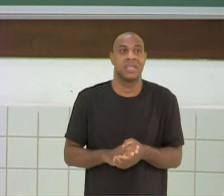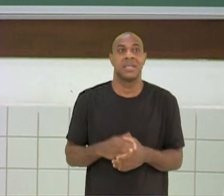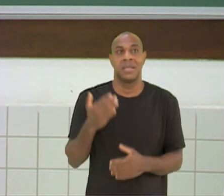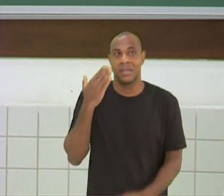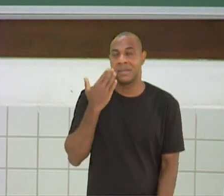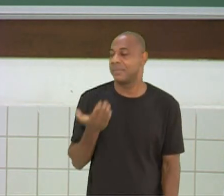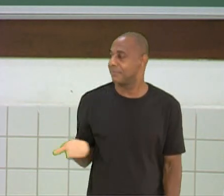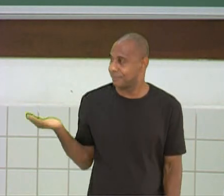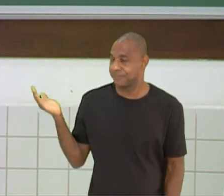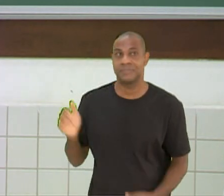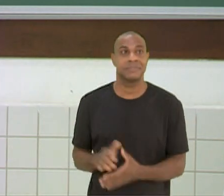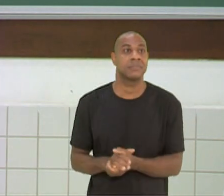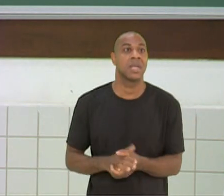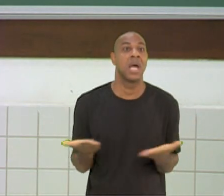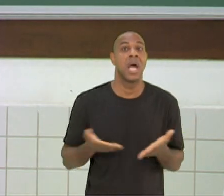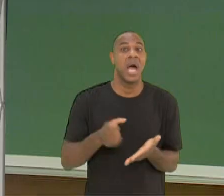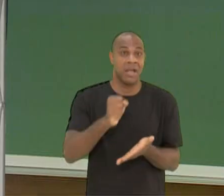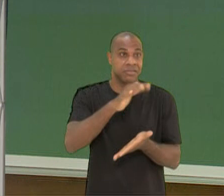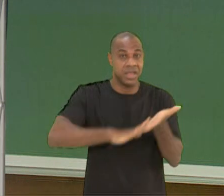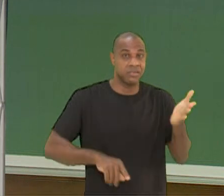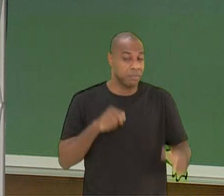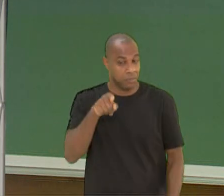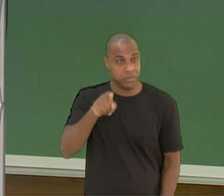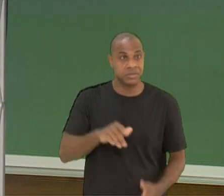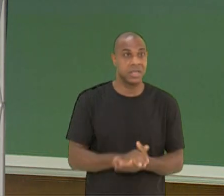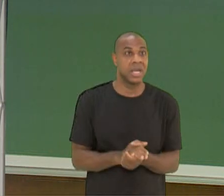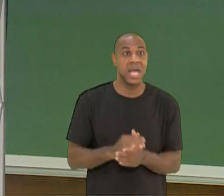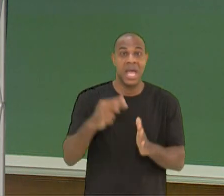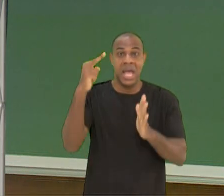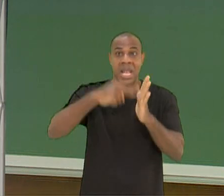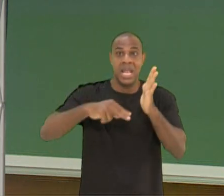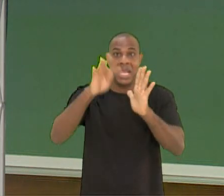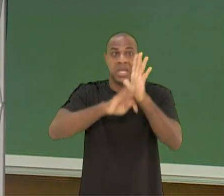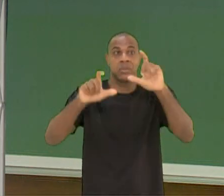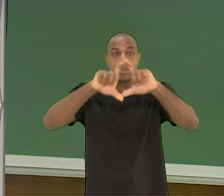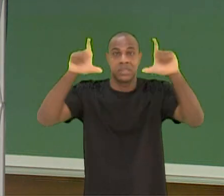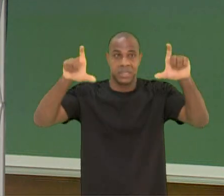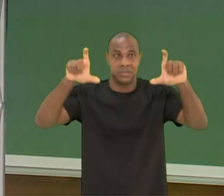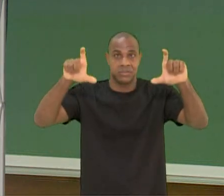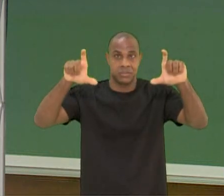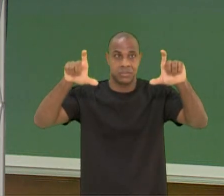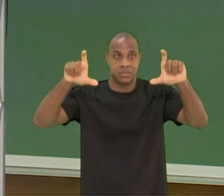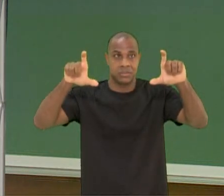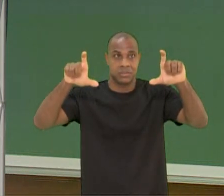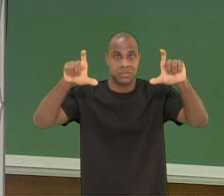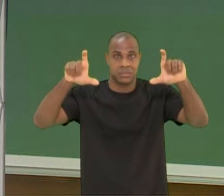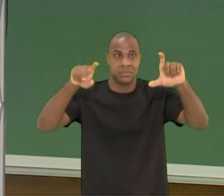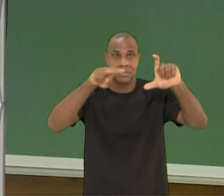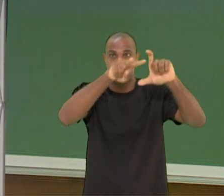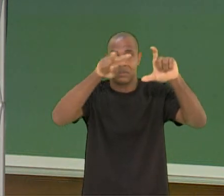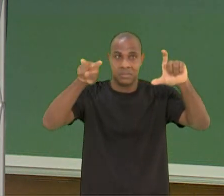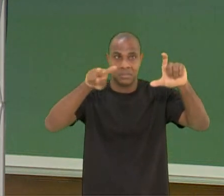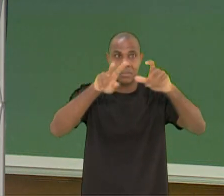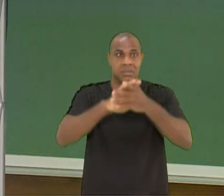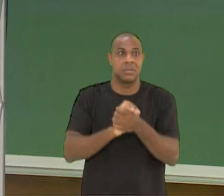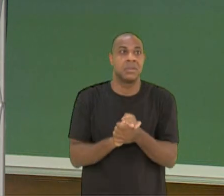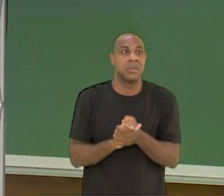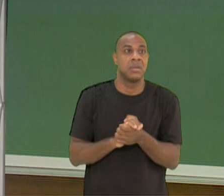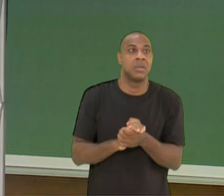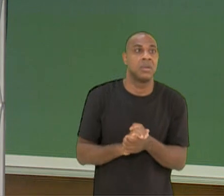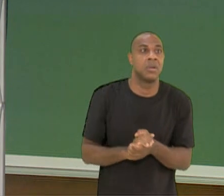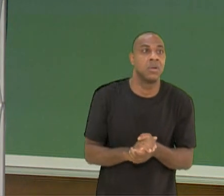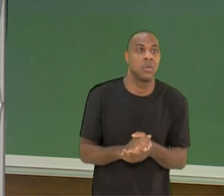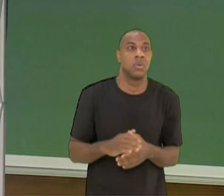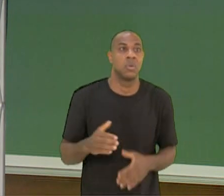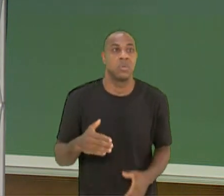Estado Islâmico. Atividade para você. Leia esse textinho aqui, aliás, junto comigo, vai ficar na sua tela. O Estado Islâmico se